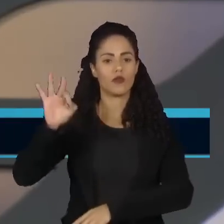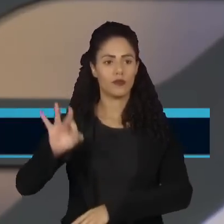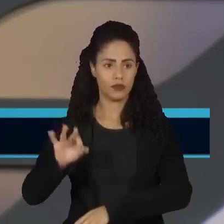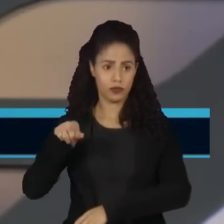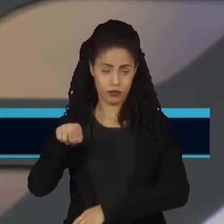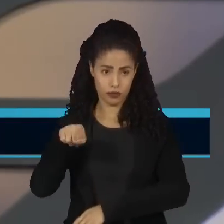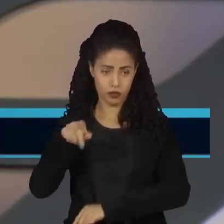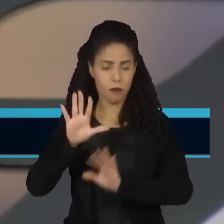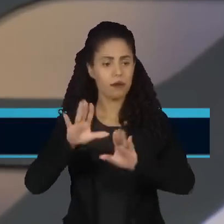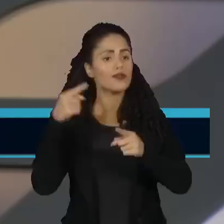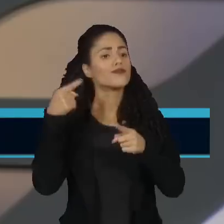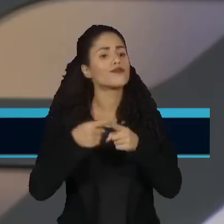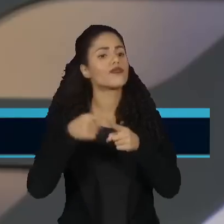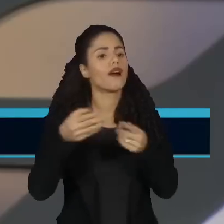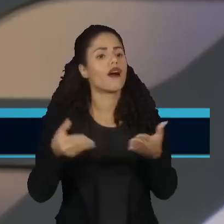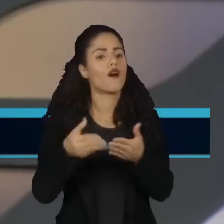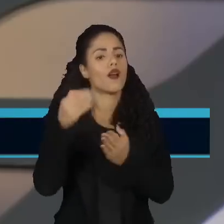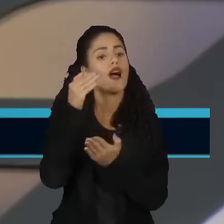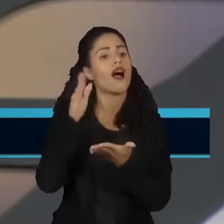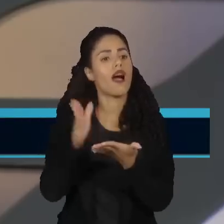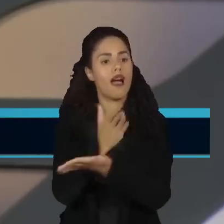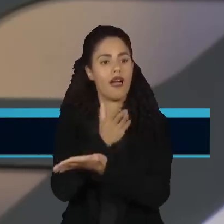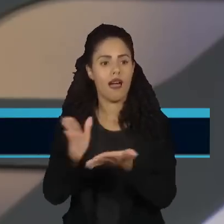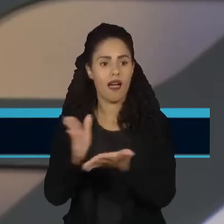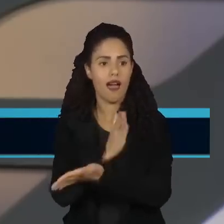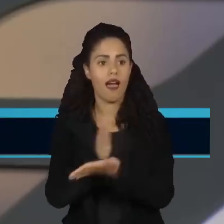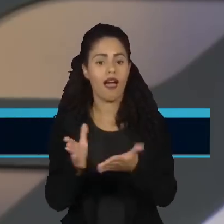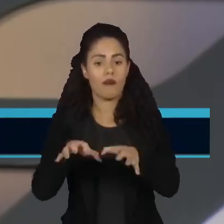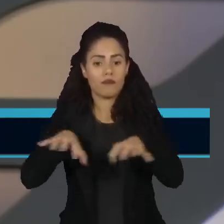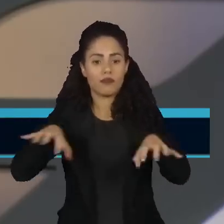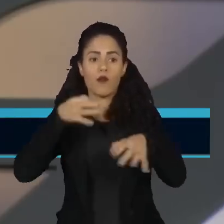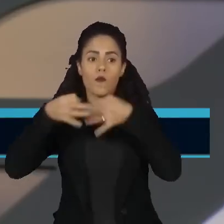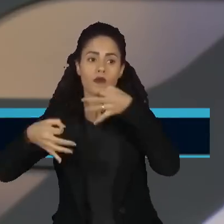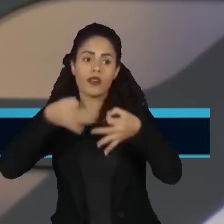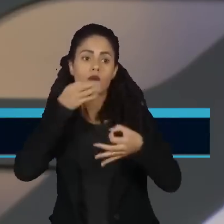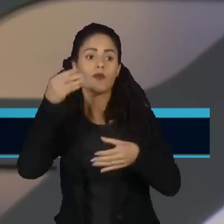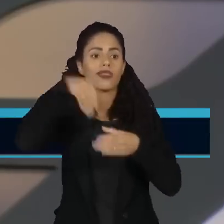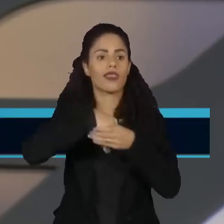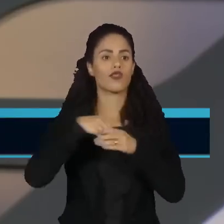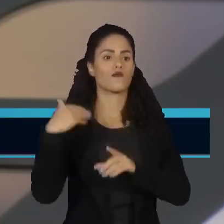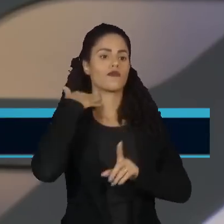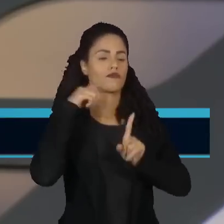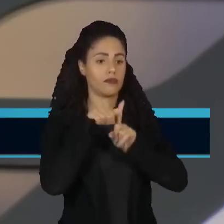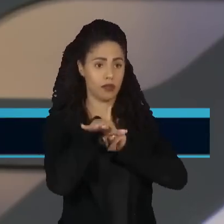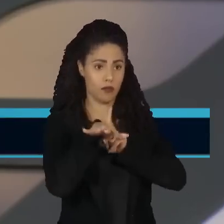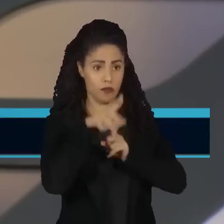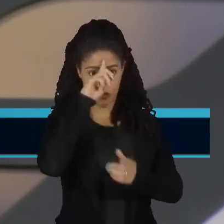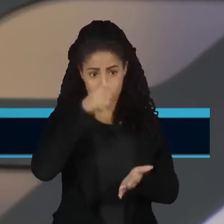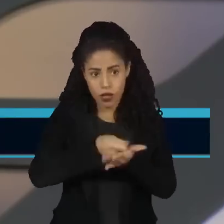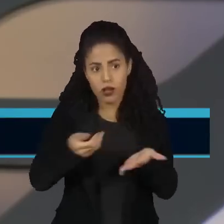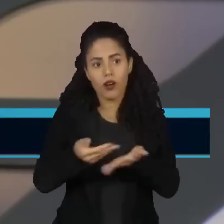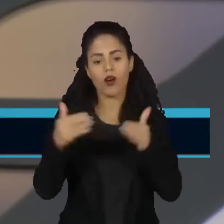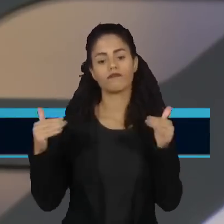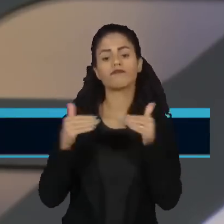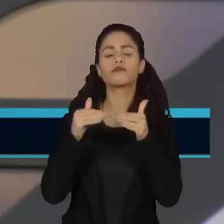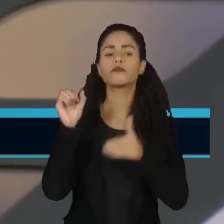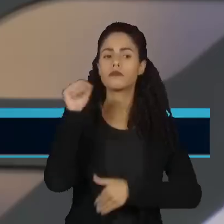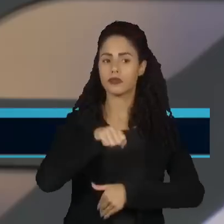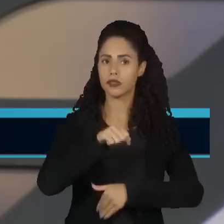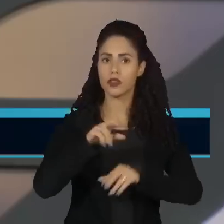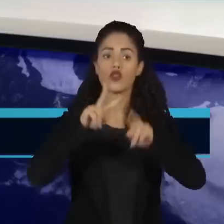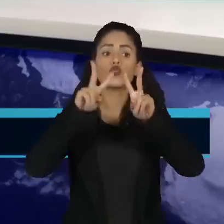0,25, mas pelo fato de que houve uma divisão dentro do Banco Central. O fato de que tenha sido uma decisão unânime,